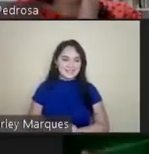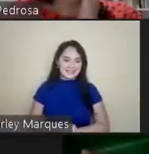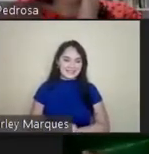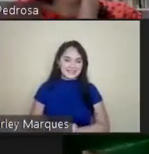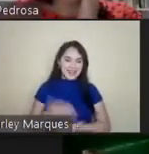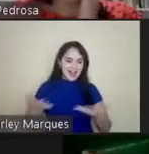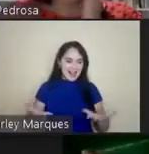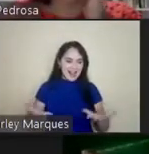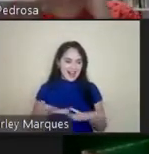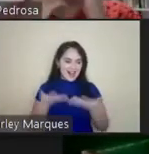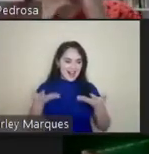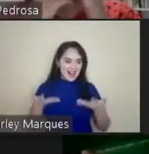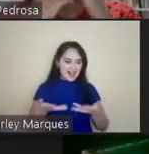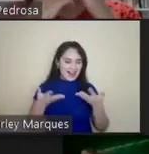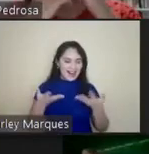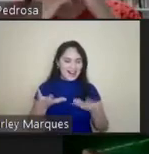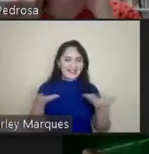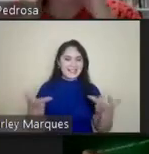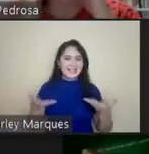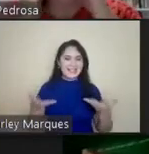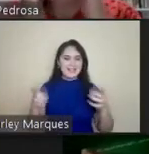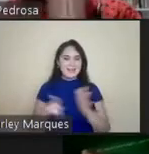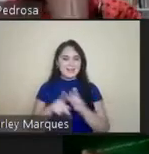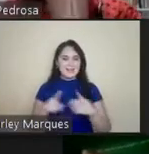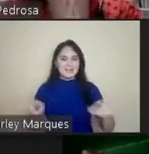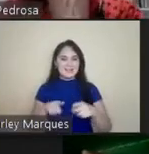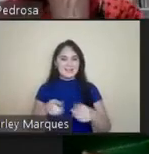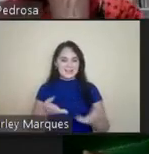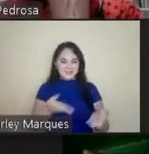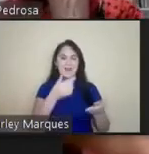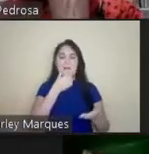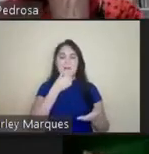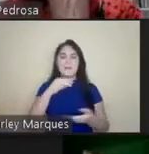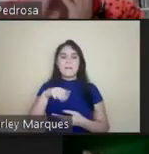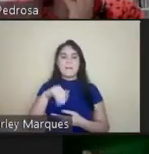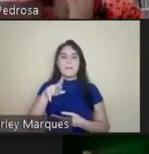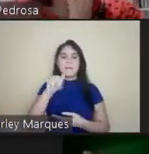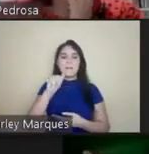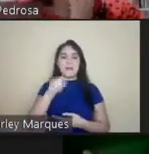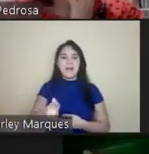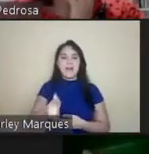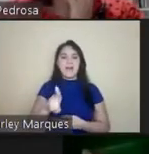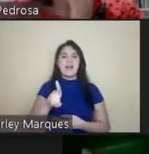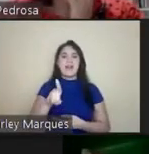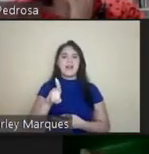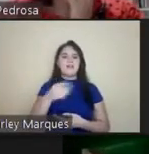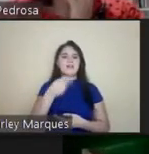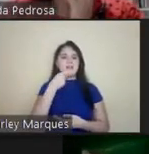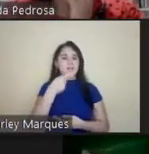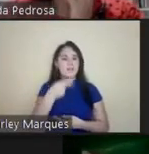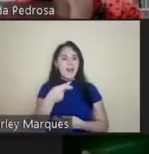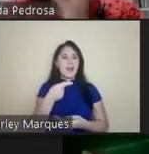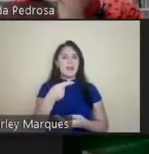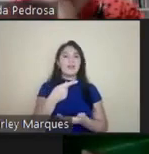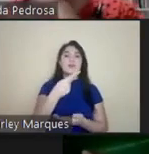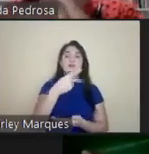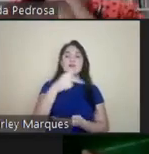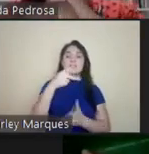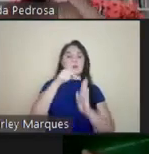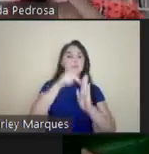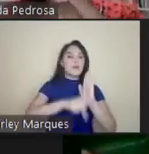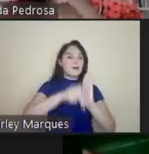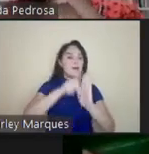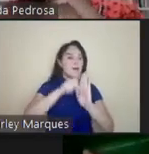leveza da canção. Vai me dar. Fala um pouco aí, se despeça e fala um pouco de quais são os seus projetos, o que é que está vindo, o que é que tem